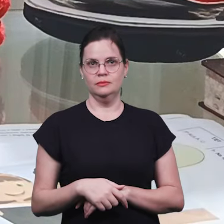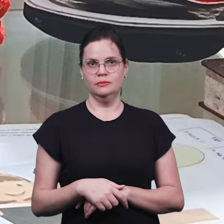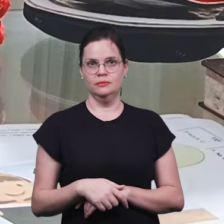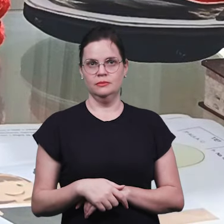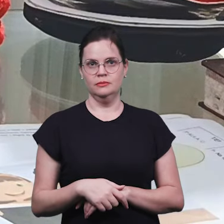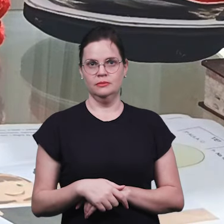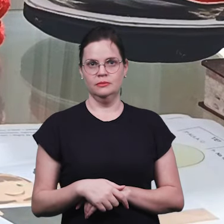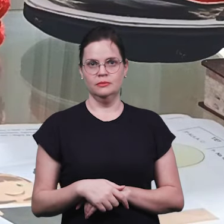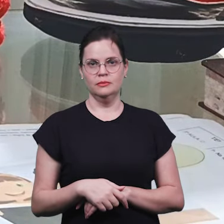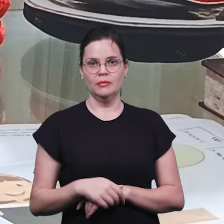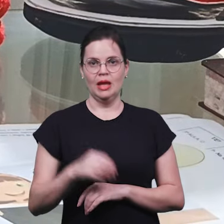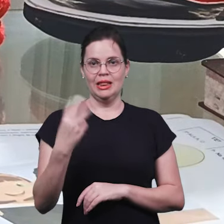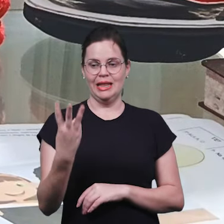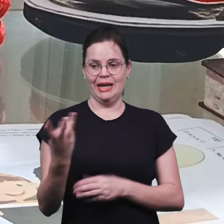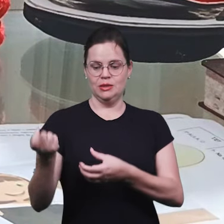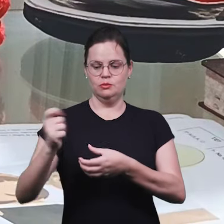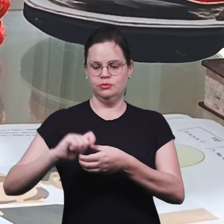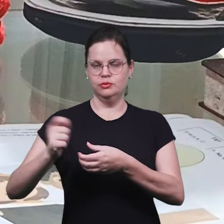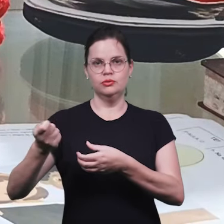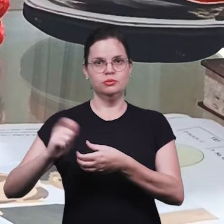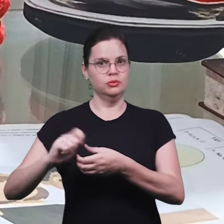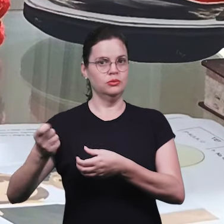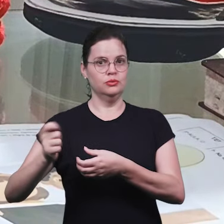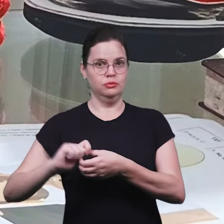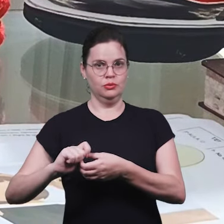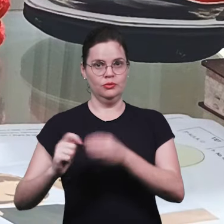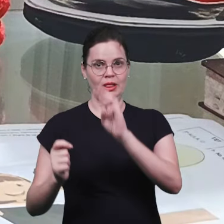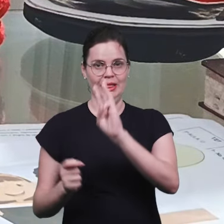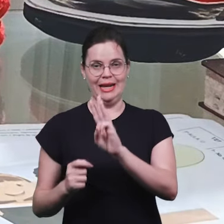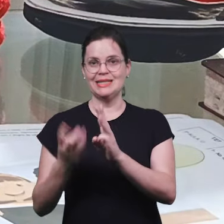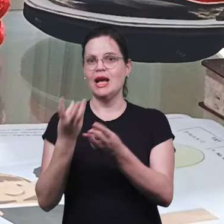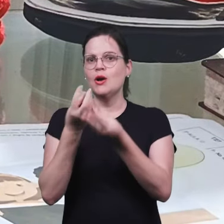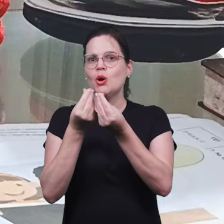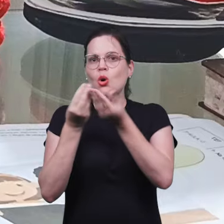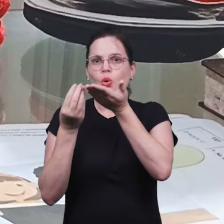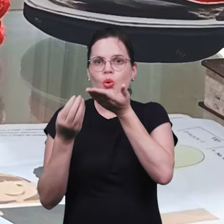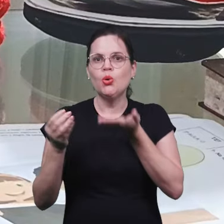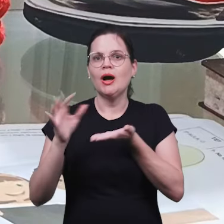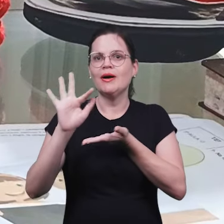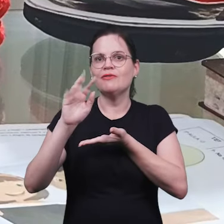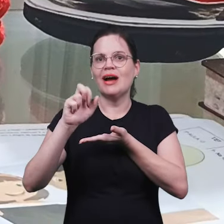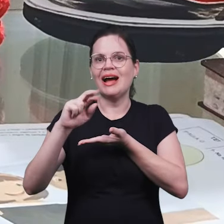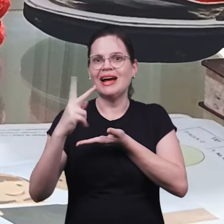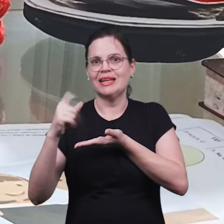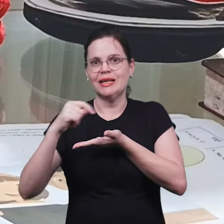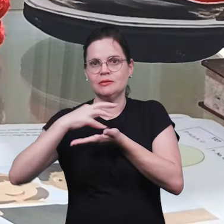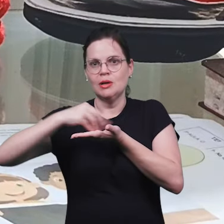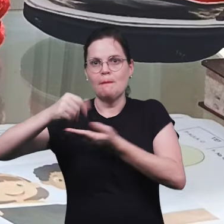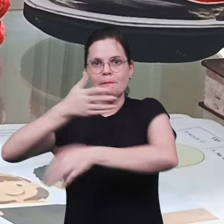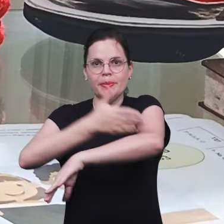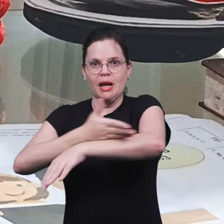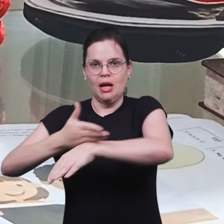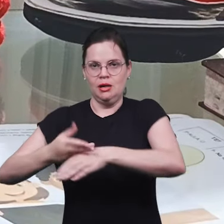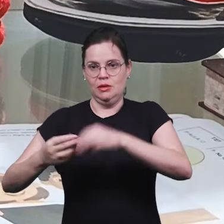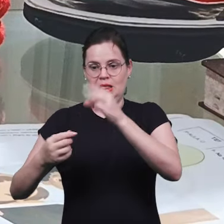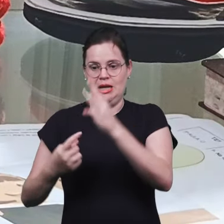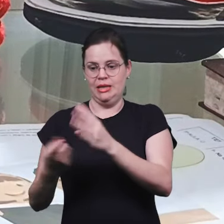ela, olha, ela acrescentou o fermento. Mas o que são aquelas 3 medidas de farinha? Representa Deus